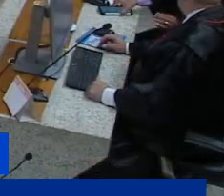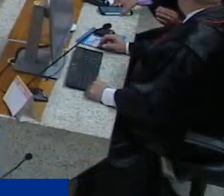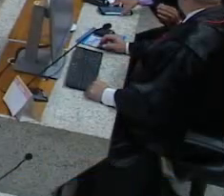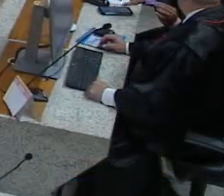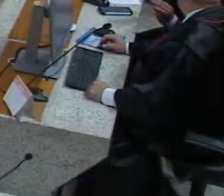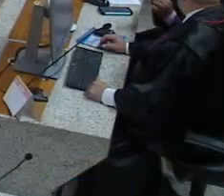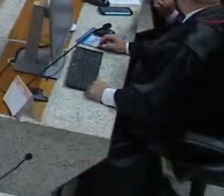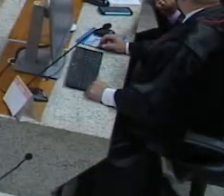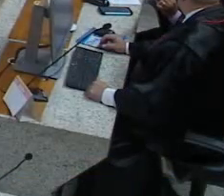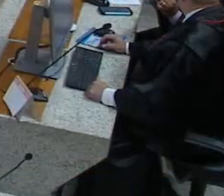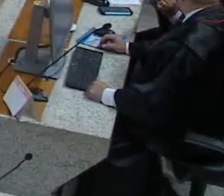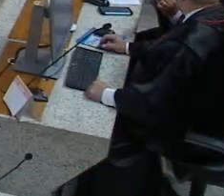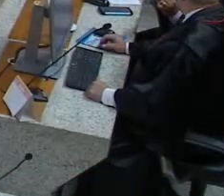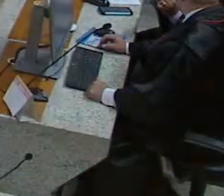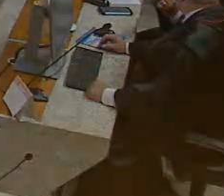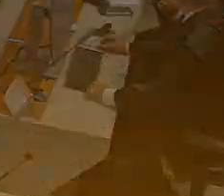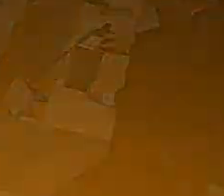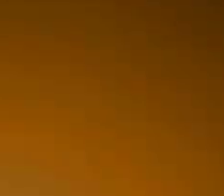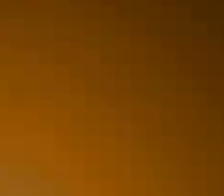E a imagem ampla do plenário.